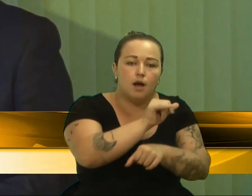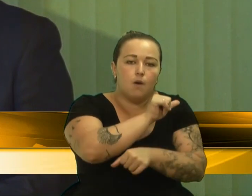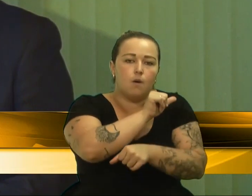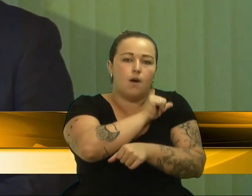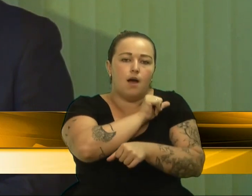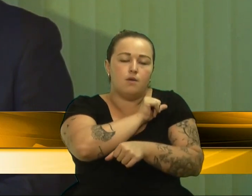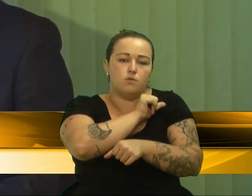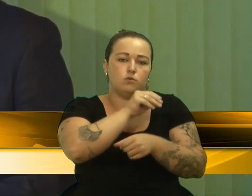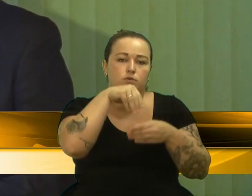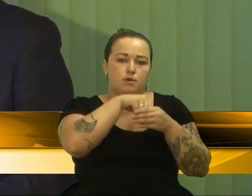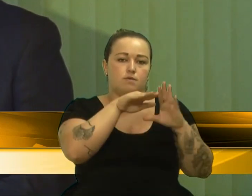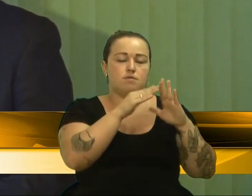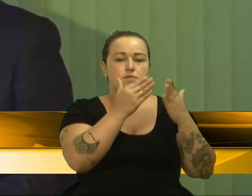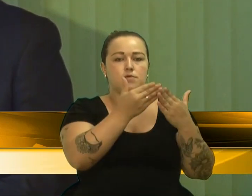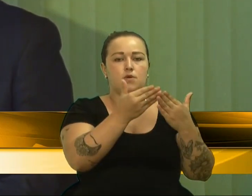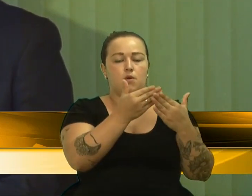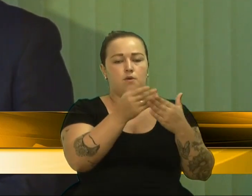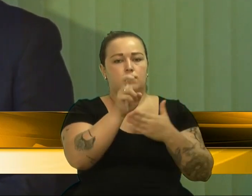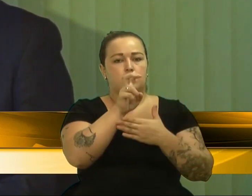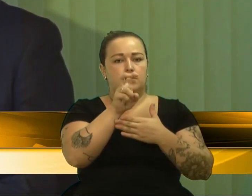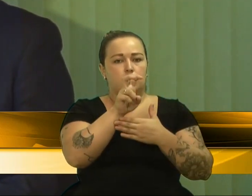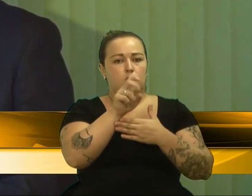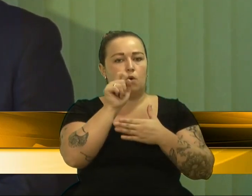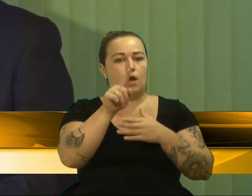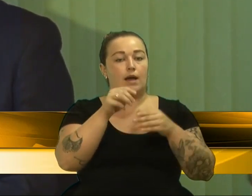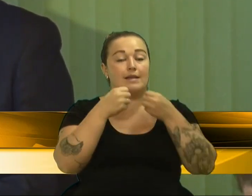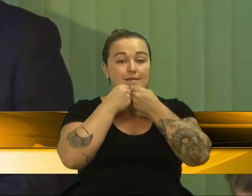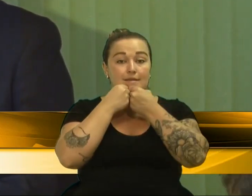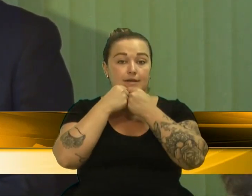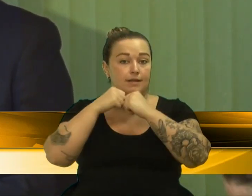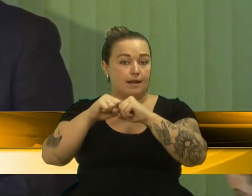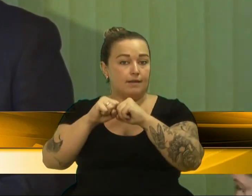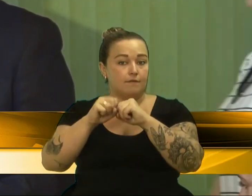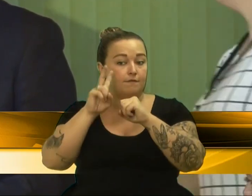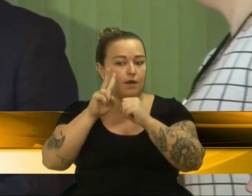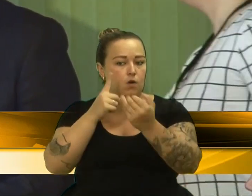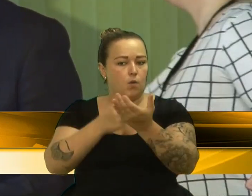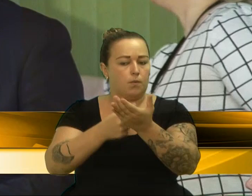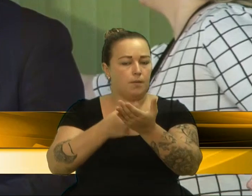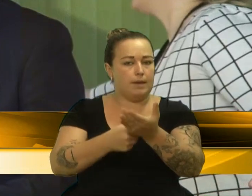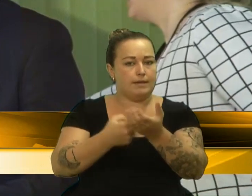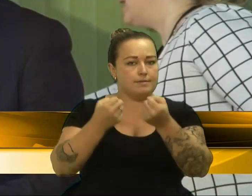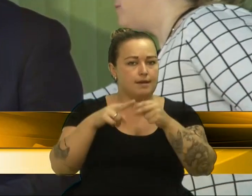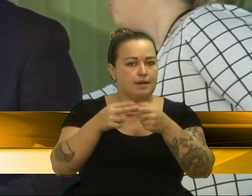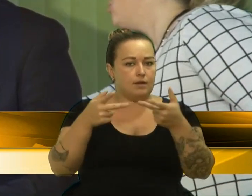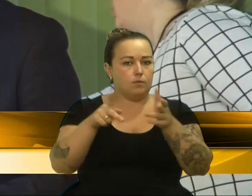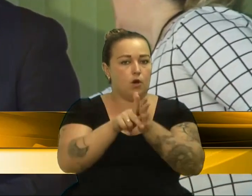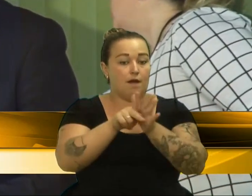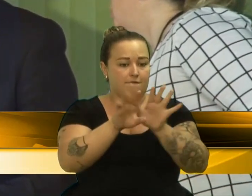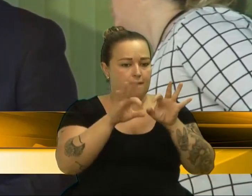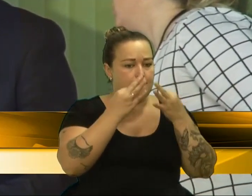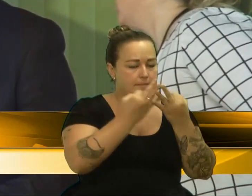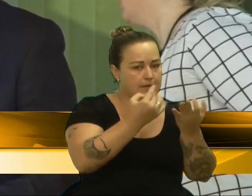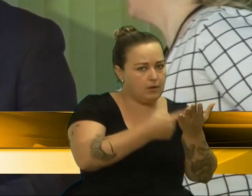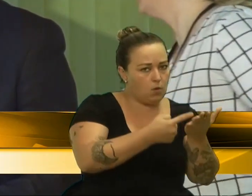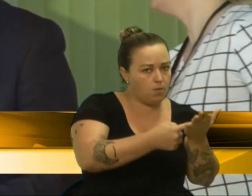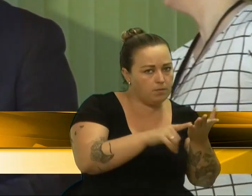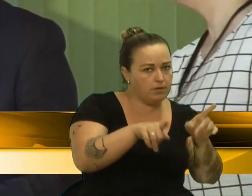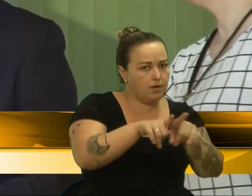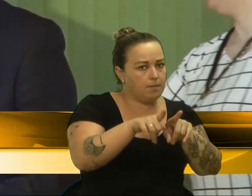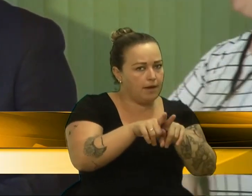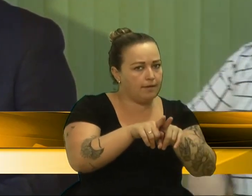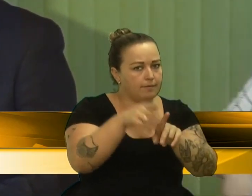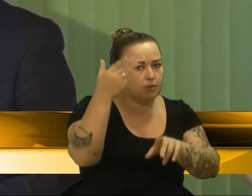pública municipal de saúde? 5. Qual o acompanhamento da Secretaria sobre o cumprimento do encaminhamento da escola por parte das famílias? 6. Em caso de